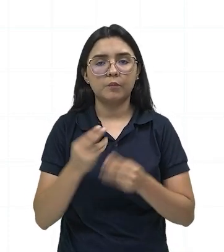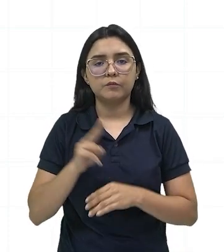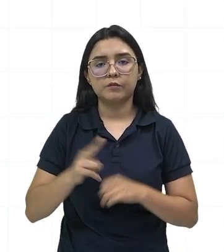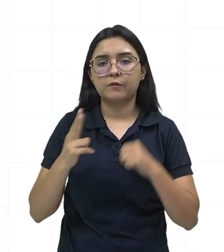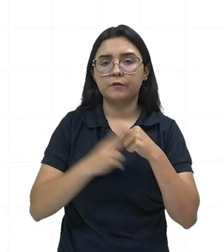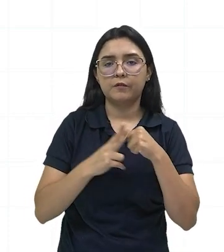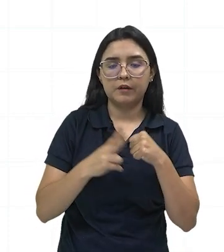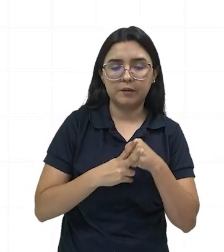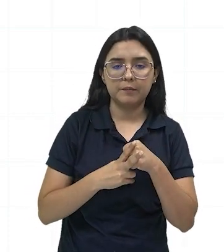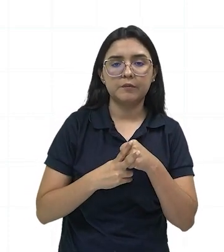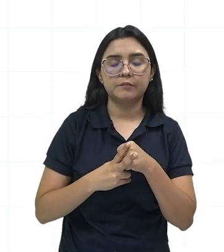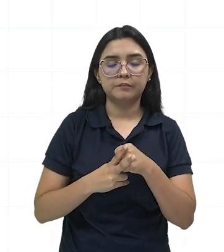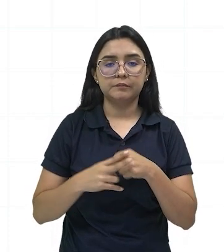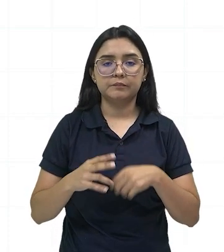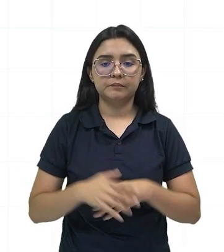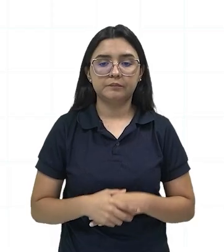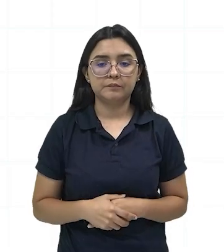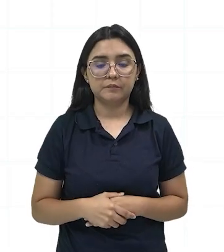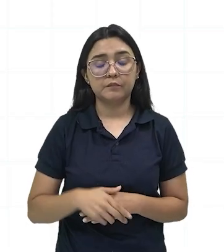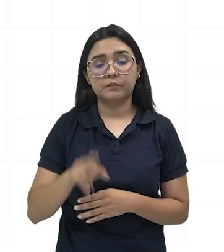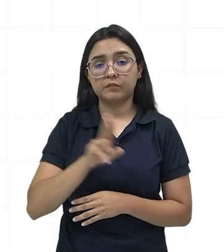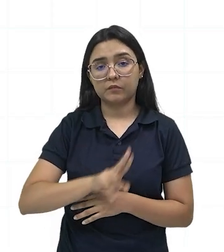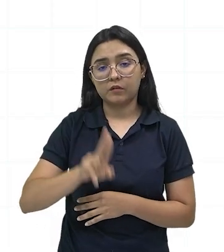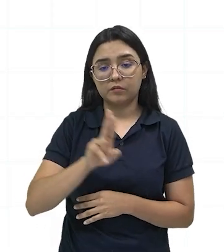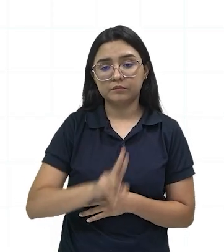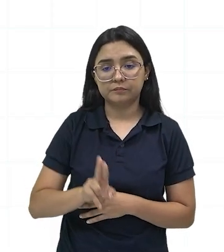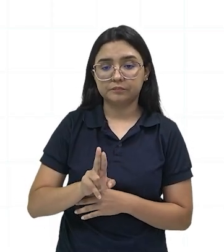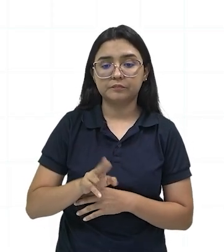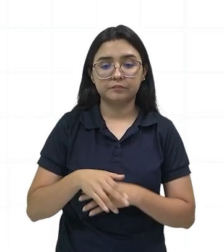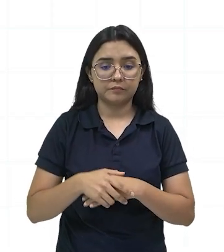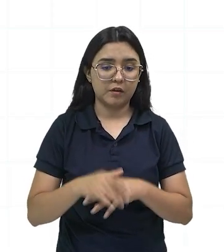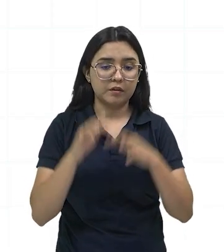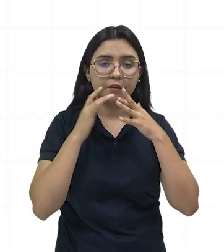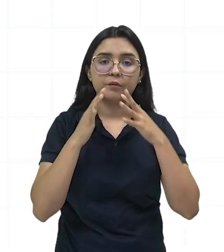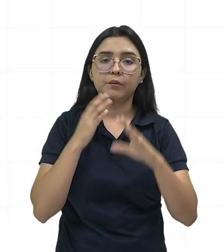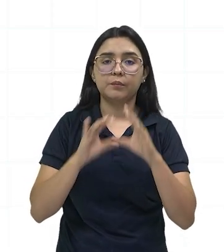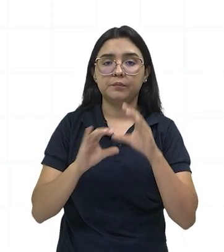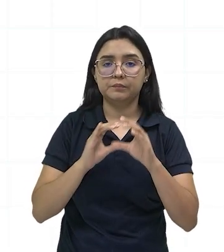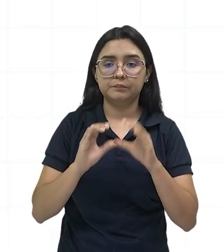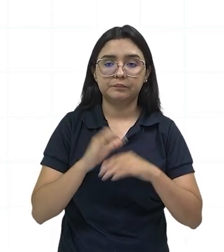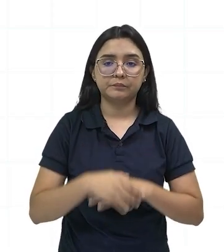como funciona aquilo e utilizamos de forma natural.